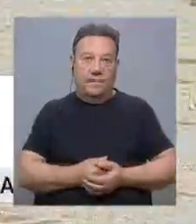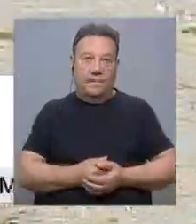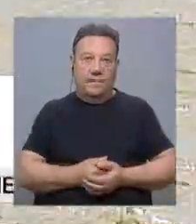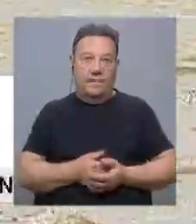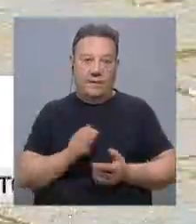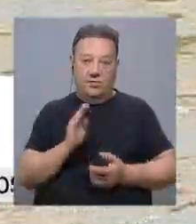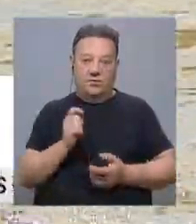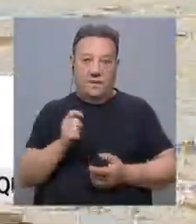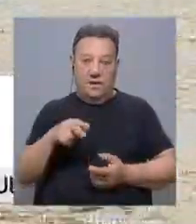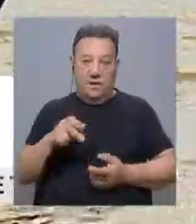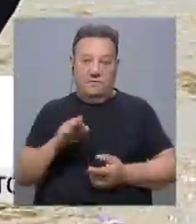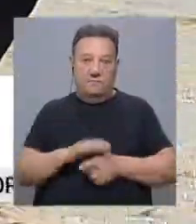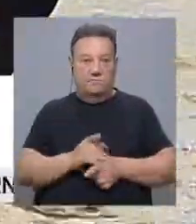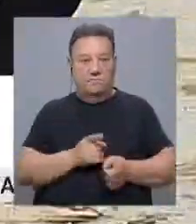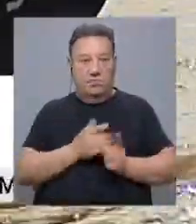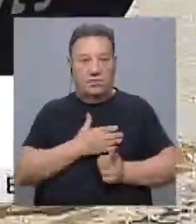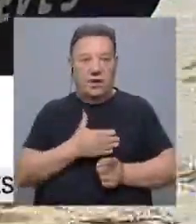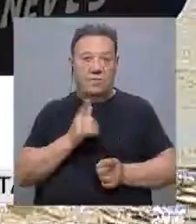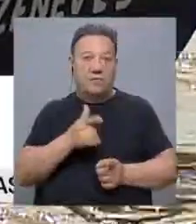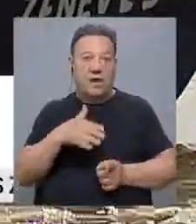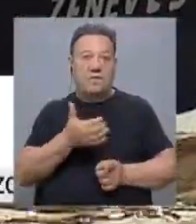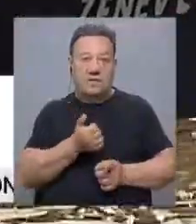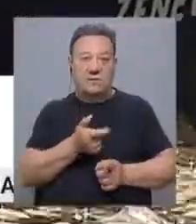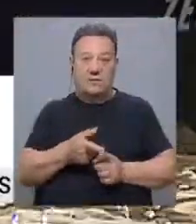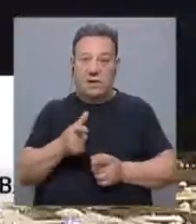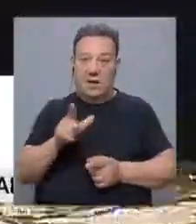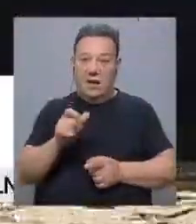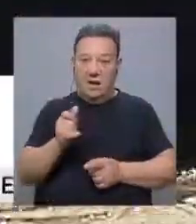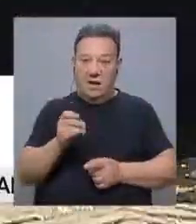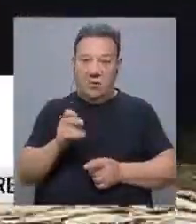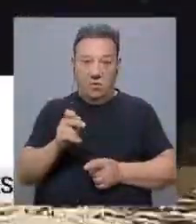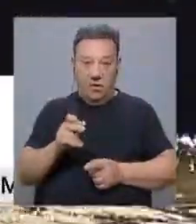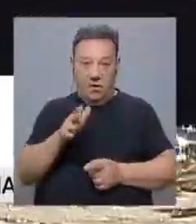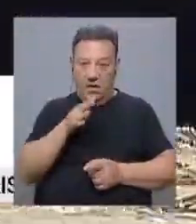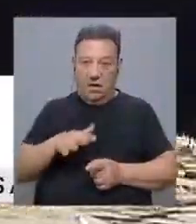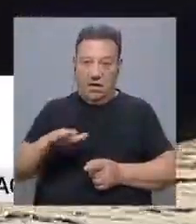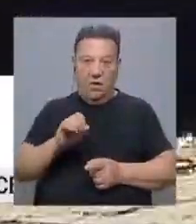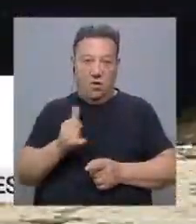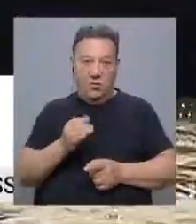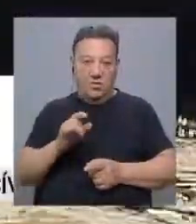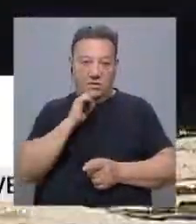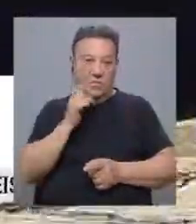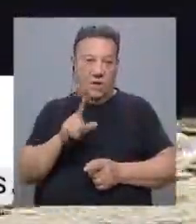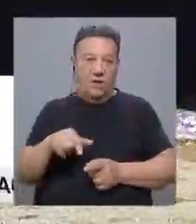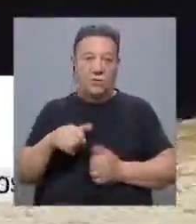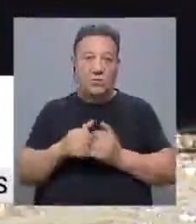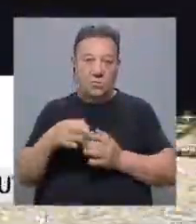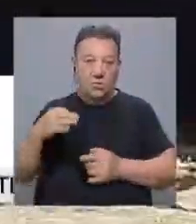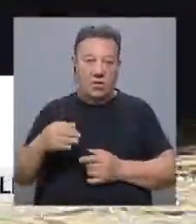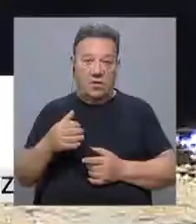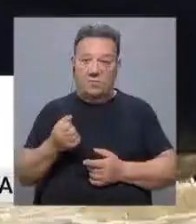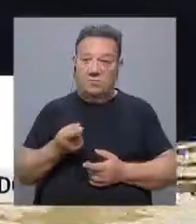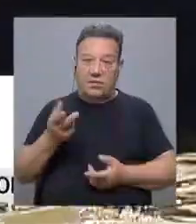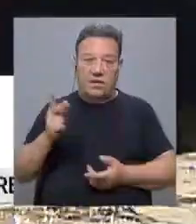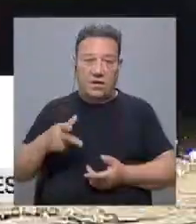José Neves é pescador desde os 15 anos e a Lagoa de Óbidos já não tem segredos. É daqui que leva todos os dias vários quilos de marisco.